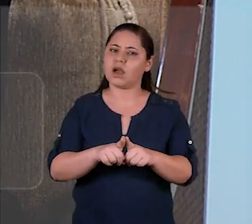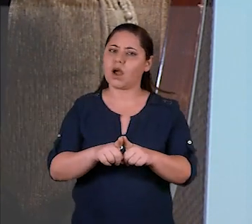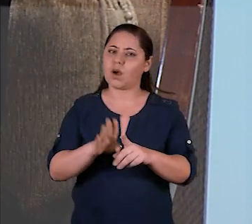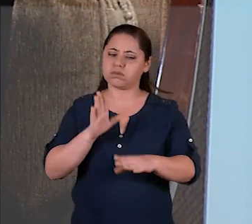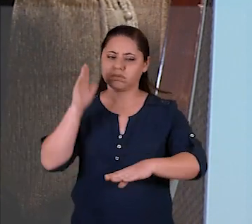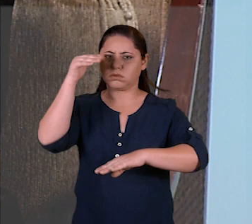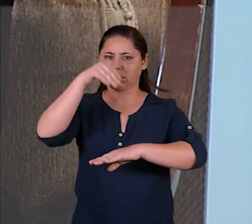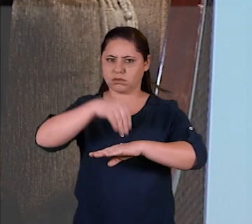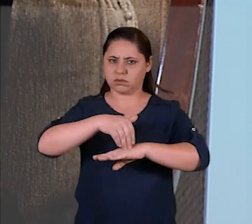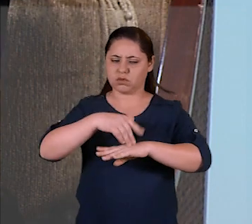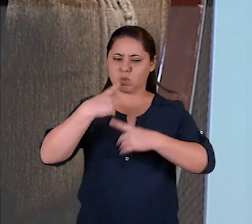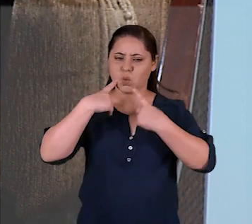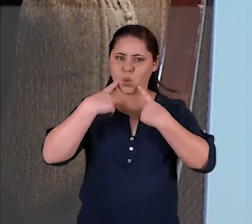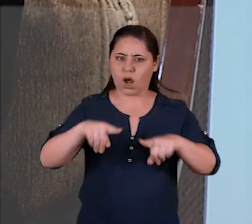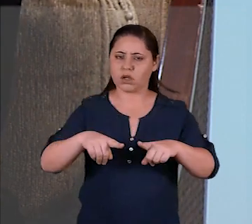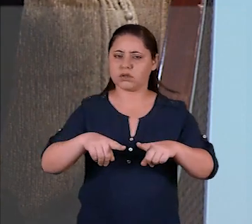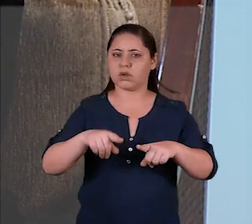júri.